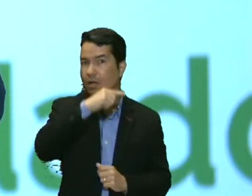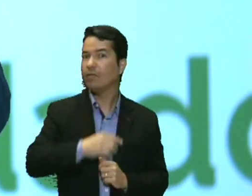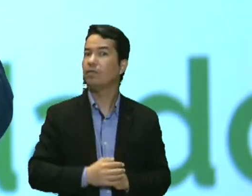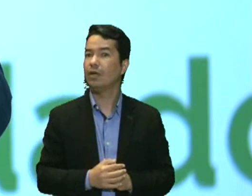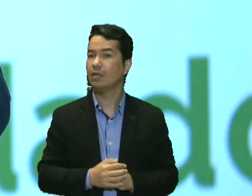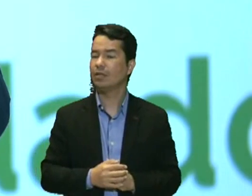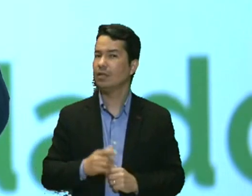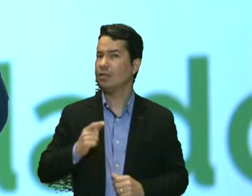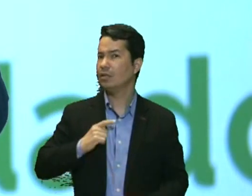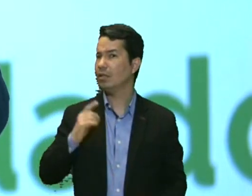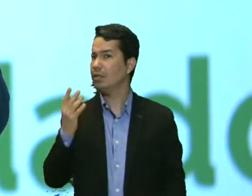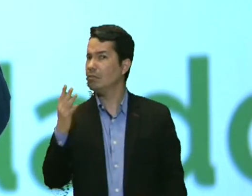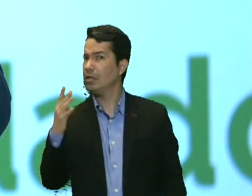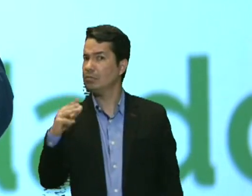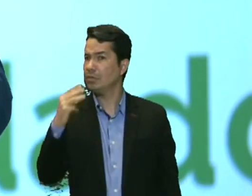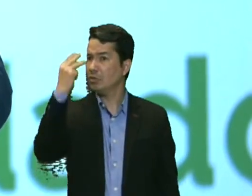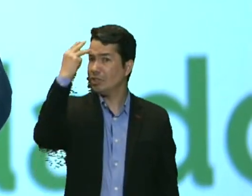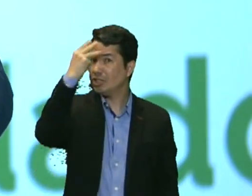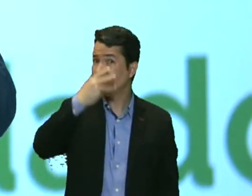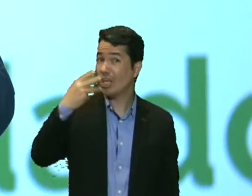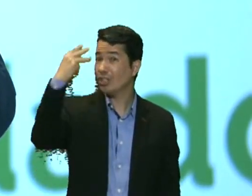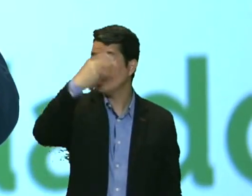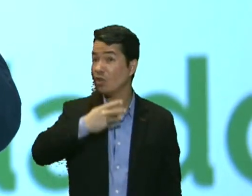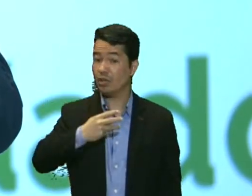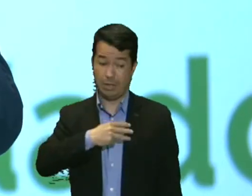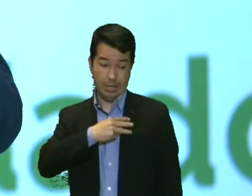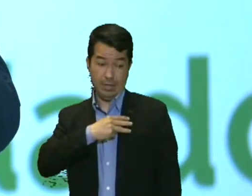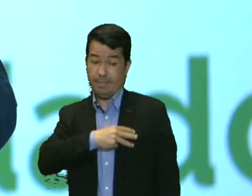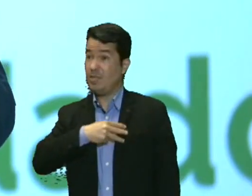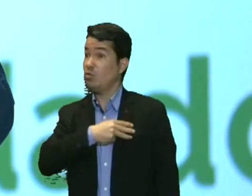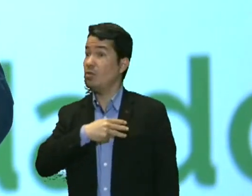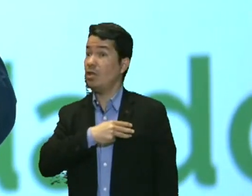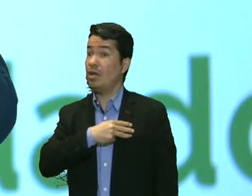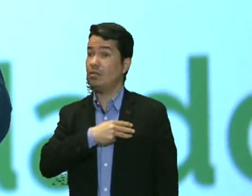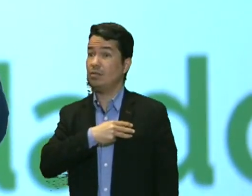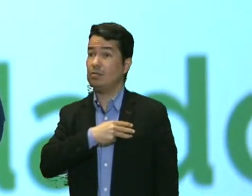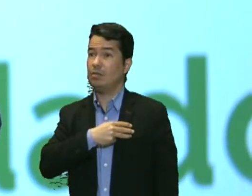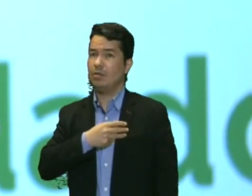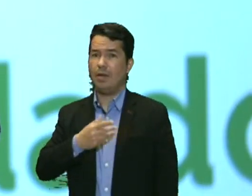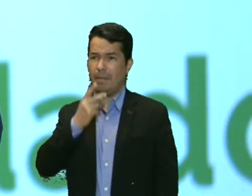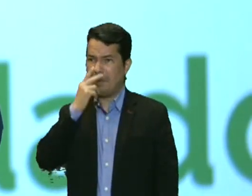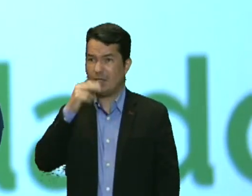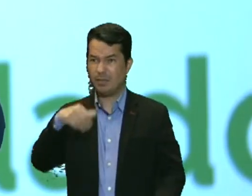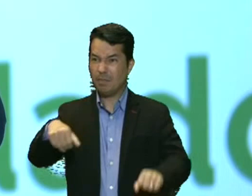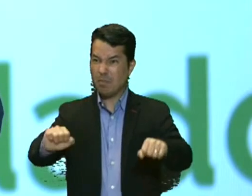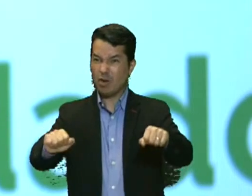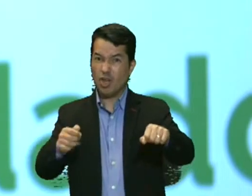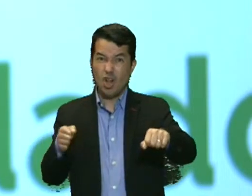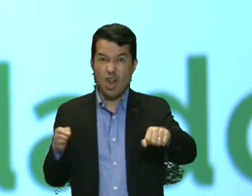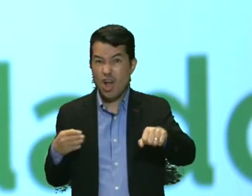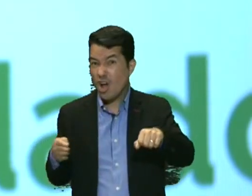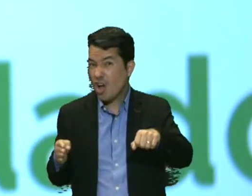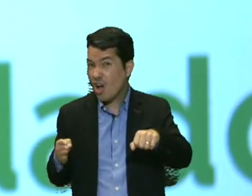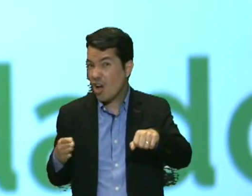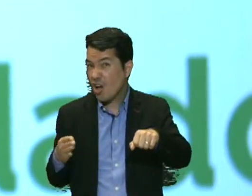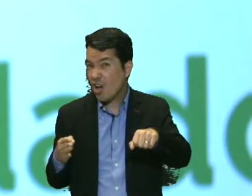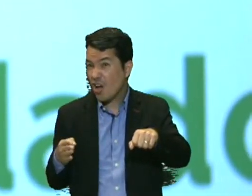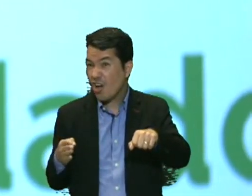Depois de quase 3 horas, o missionário conseguiu chegar lá. Porque nós estávamos bem longe de Porto